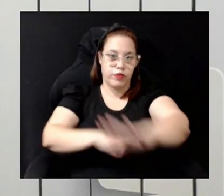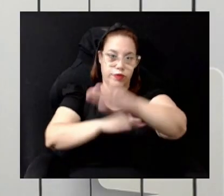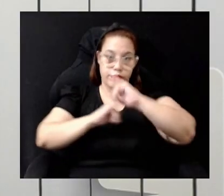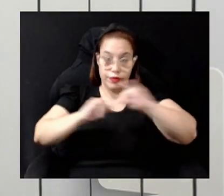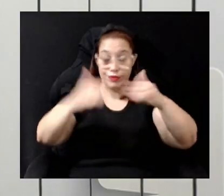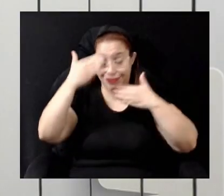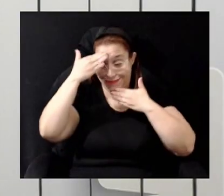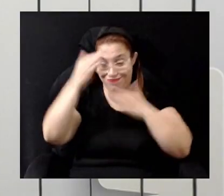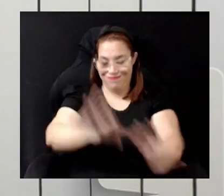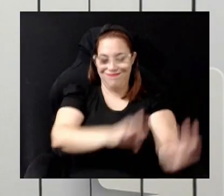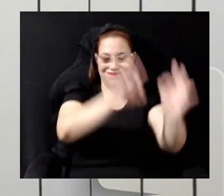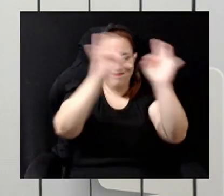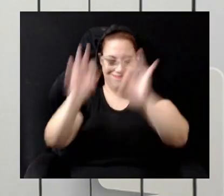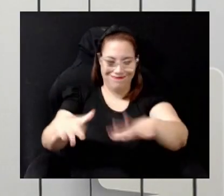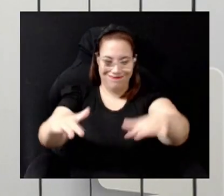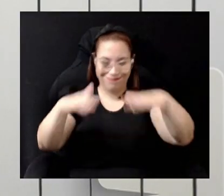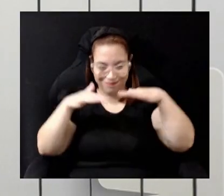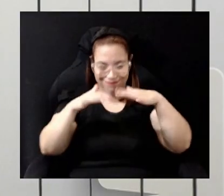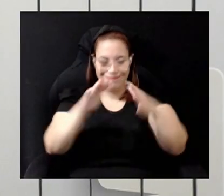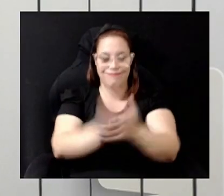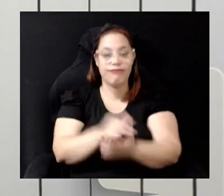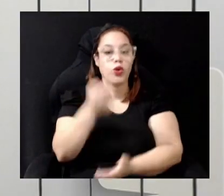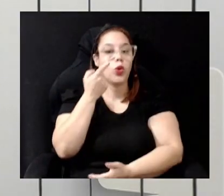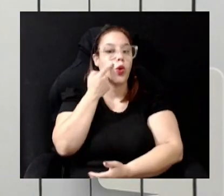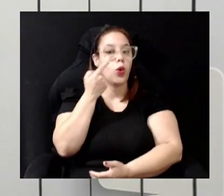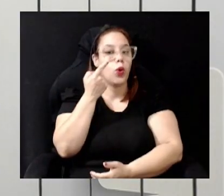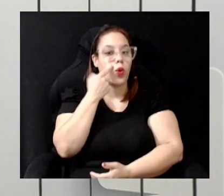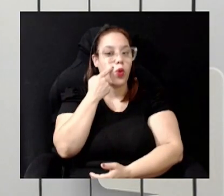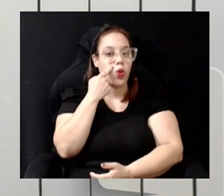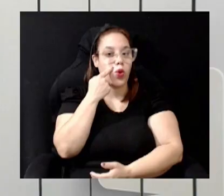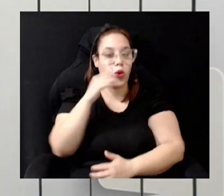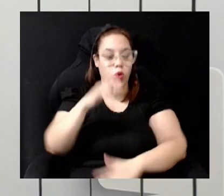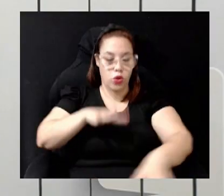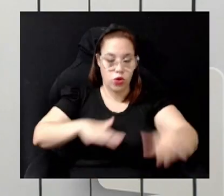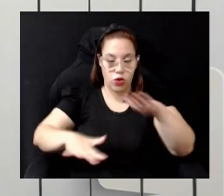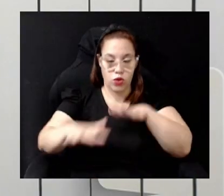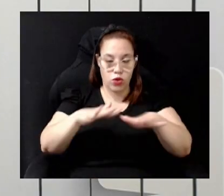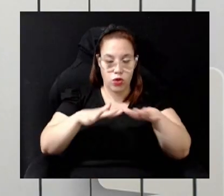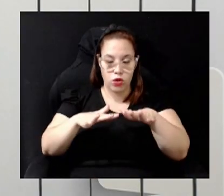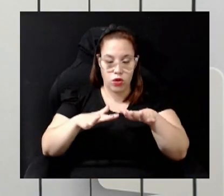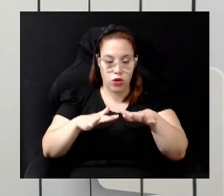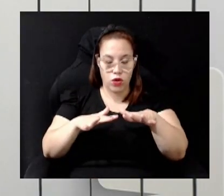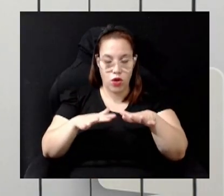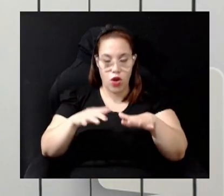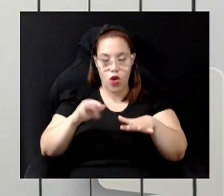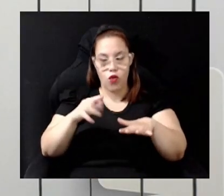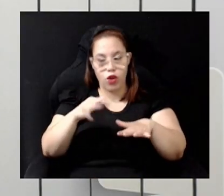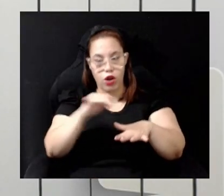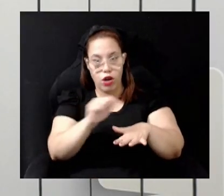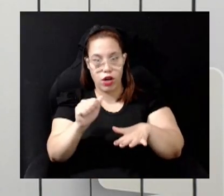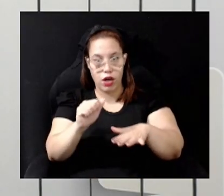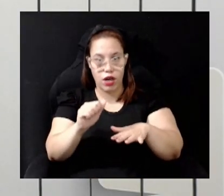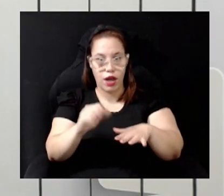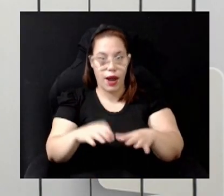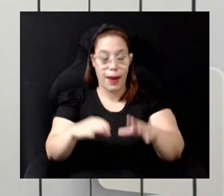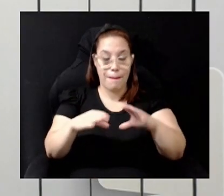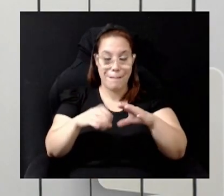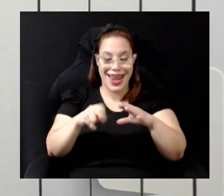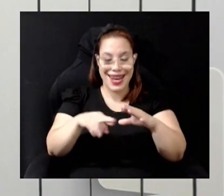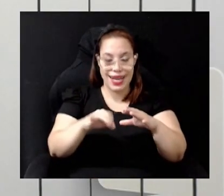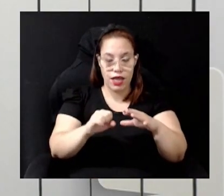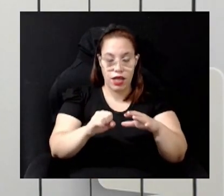companhia, pela sua audiência. Olha só, regiões como a Flórida e a América Central sempre conviveram